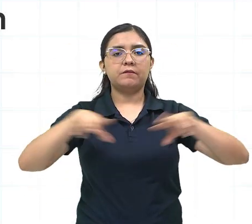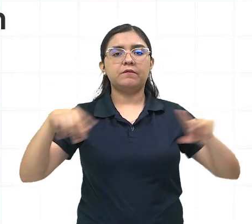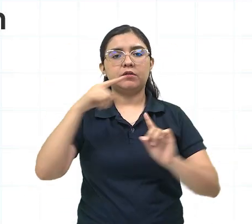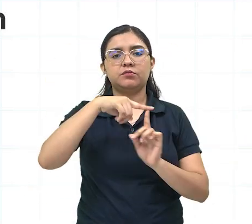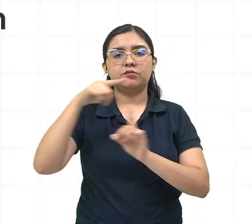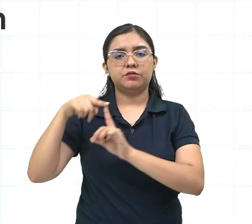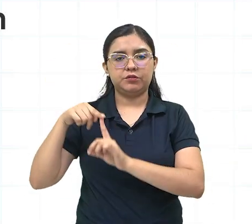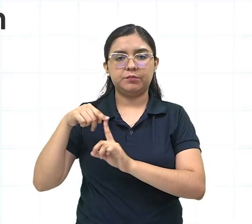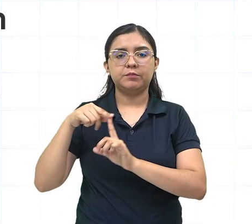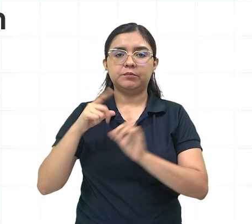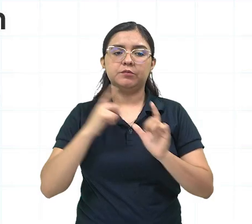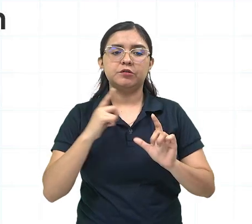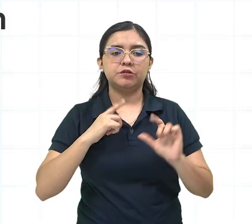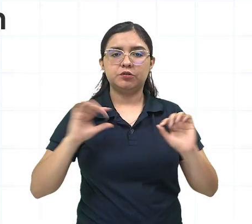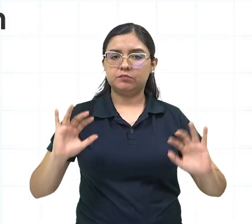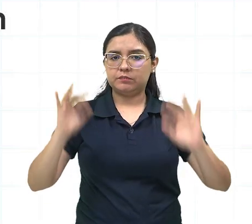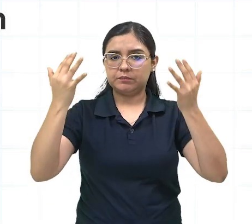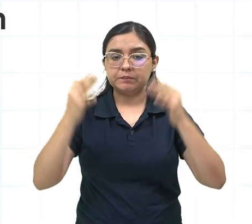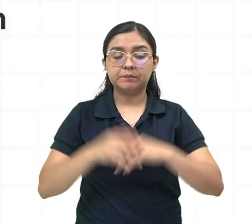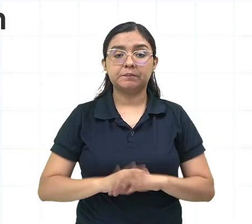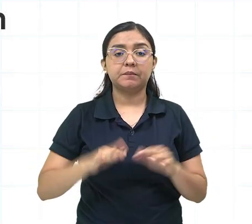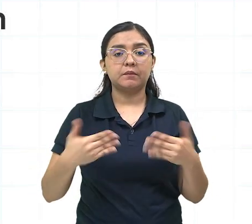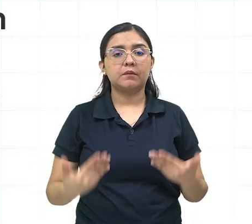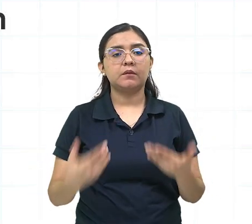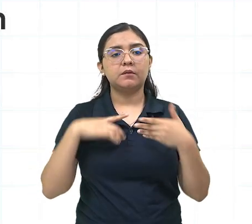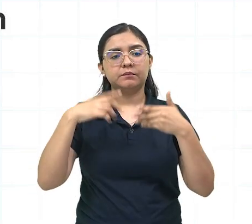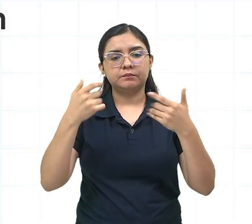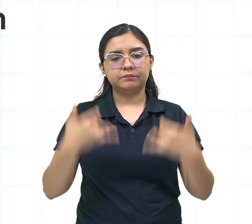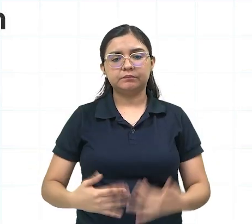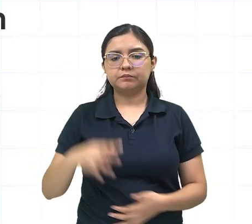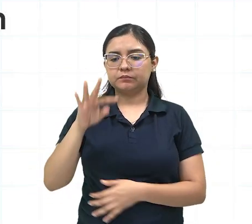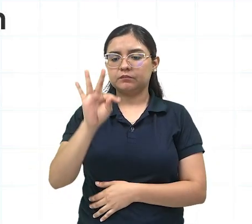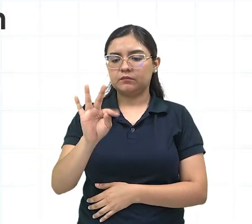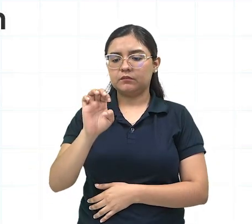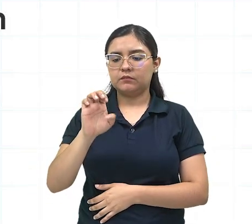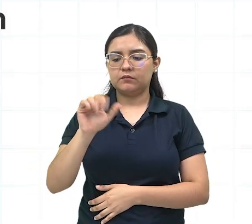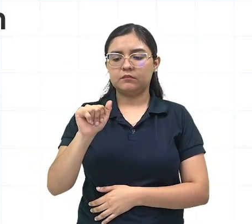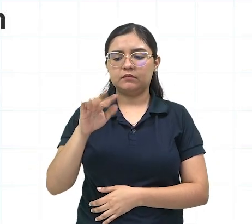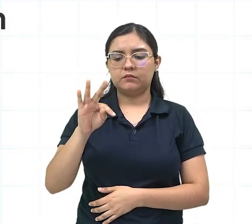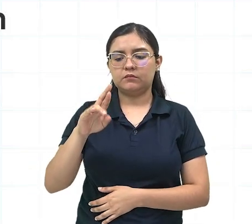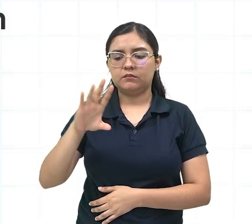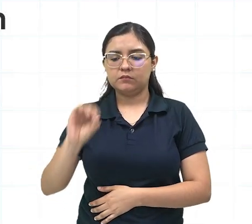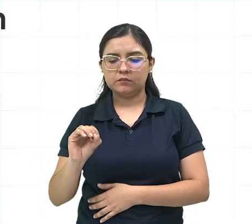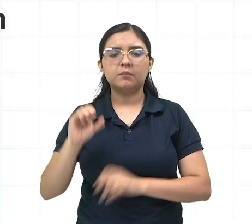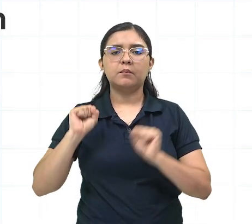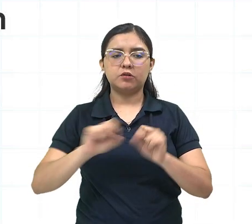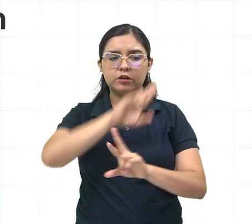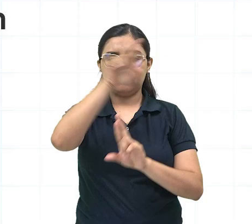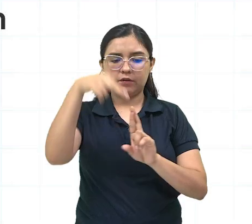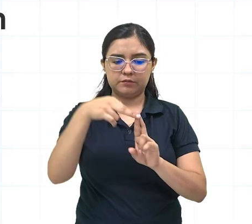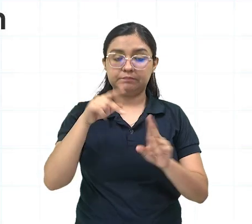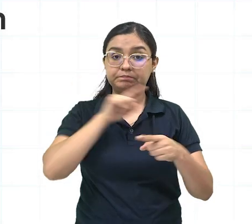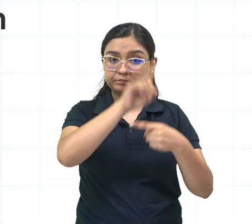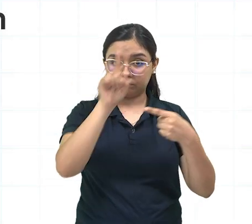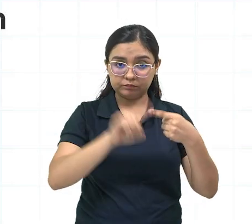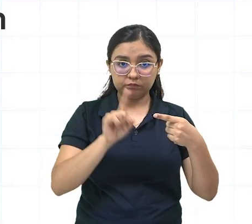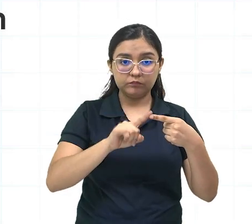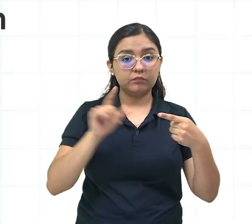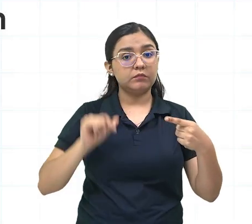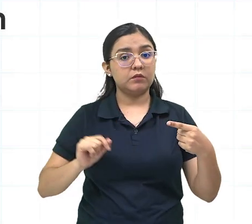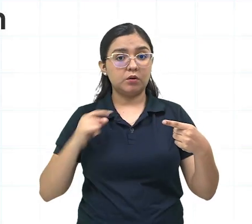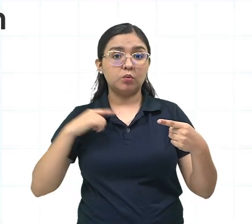vários tipos de espetáculos. Então, quando a gente fala a palavra teatro, eu posso estar me referindo ao teatro,